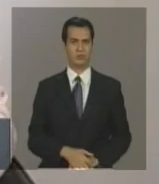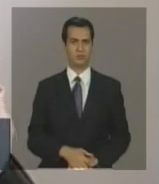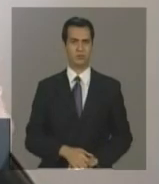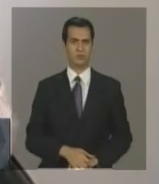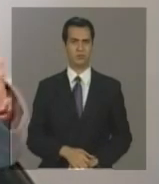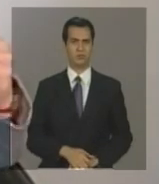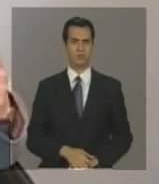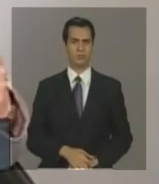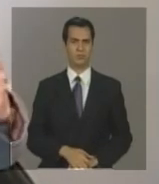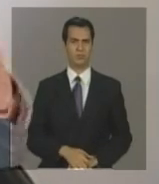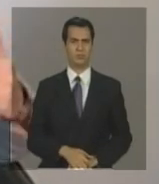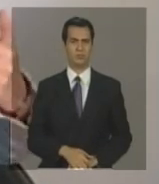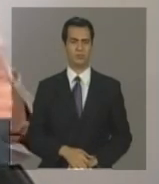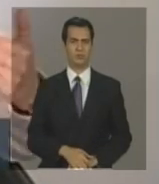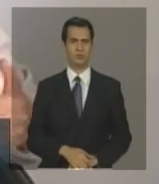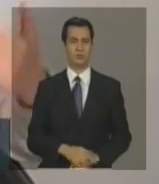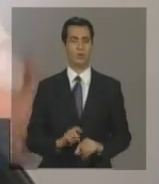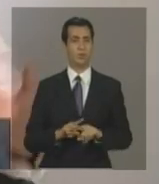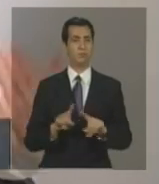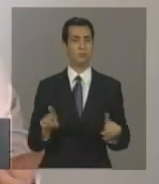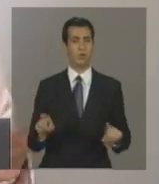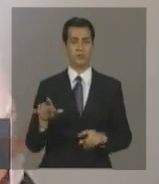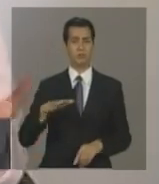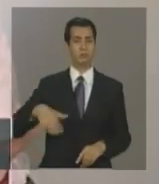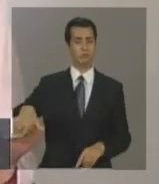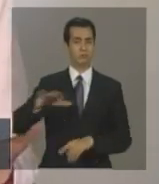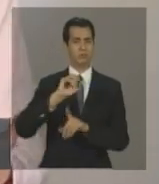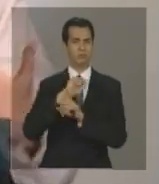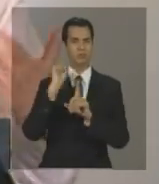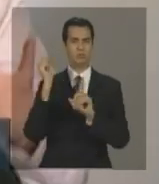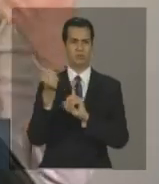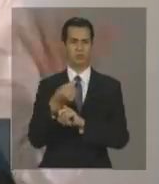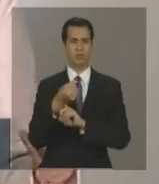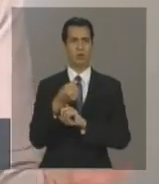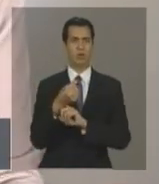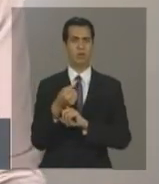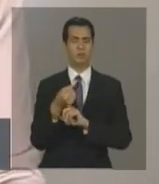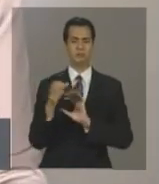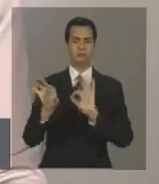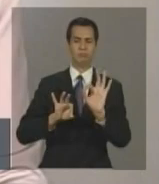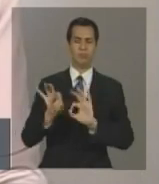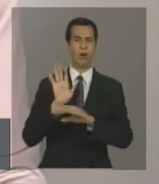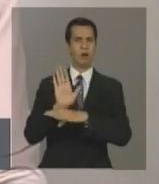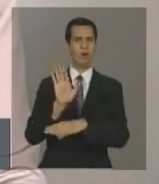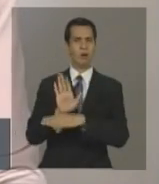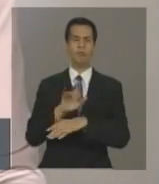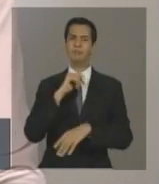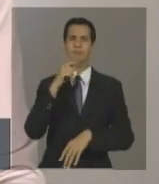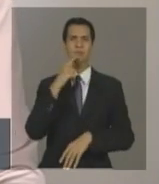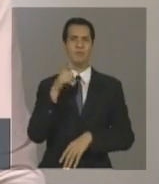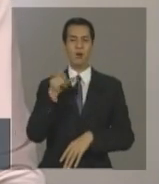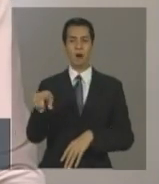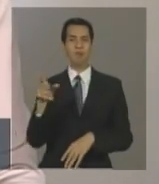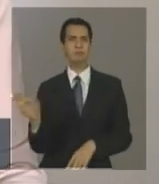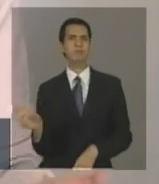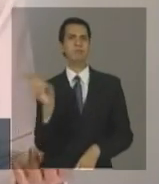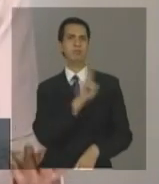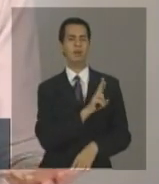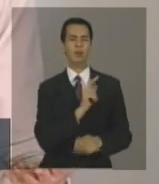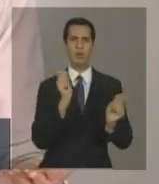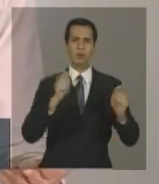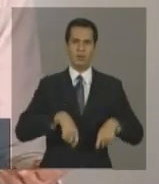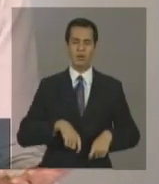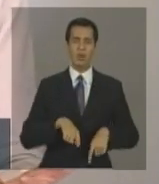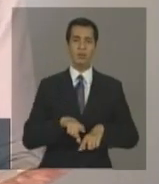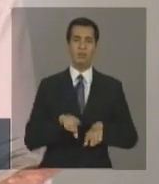sem que as condições fossem constituídas para que a sociedade pudesse responder por todas essas políticas. E a